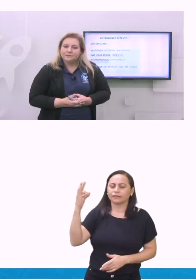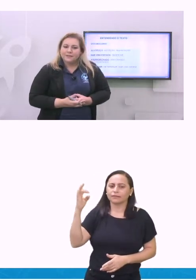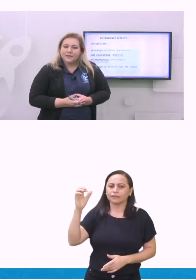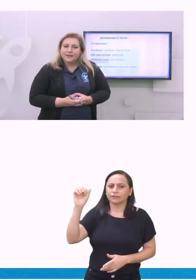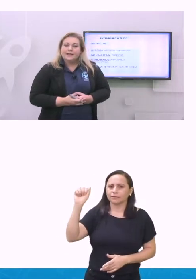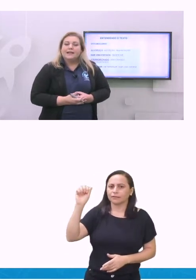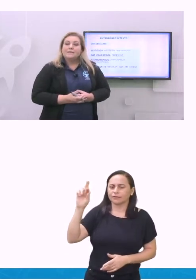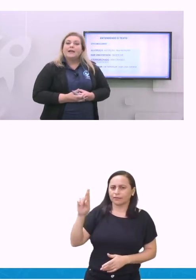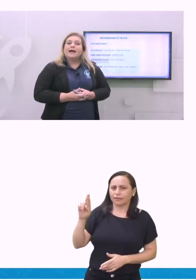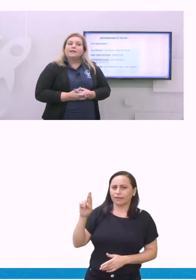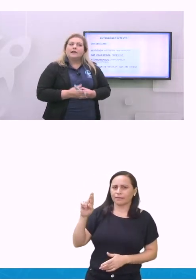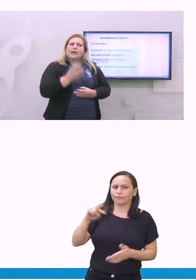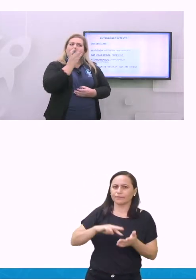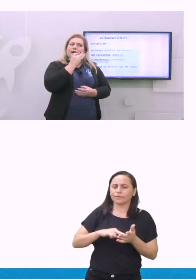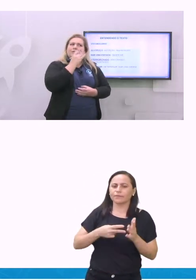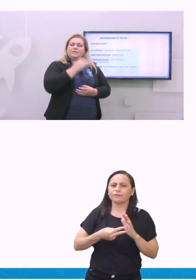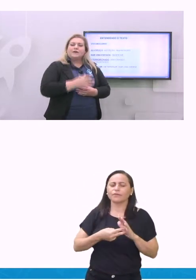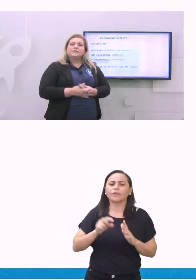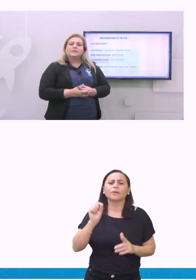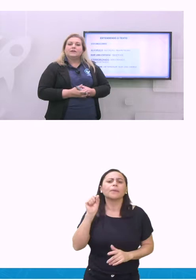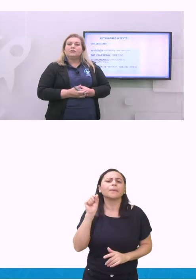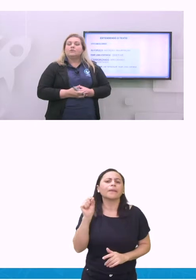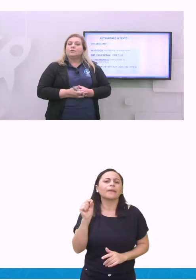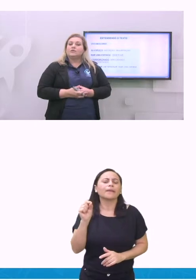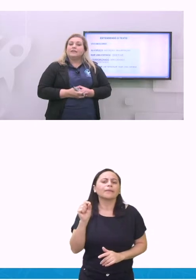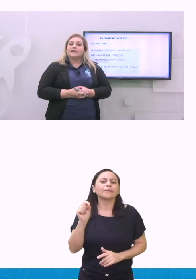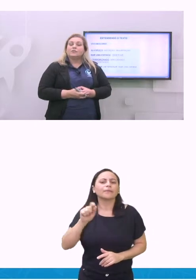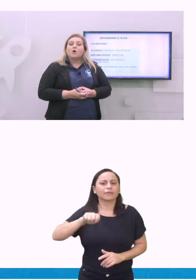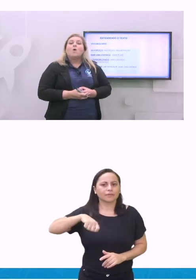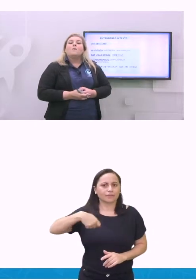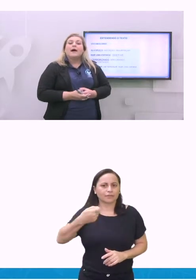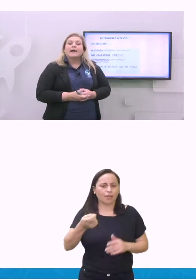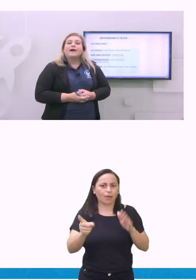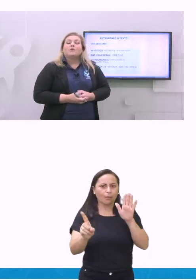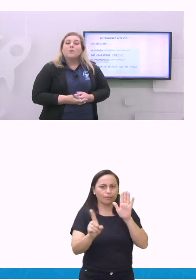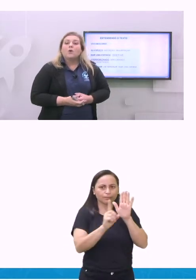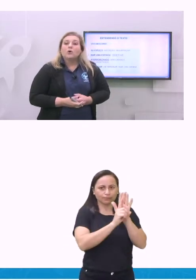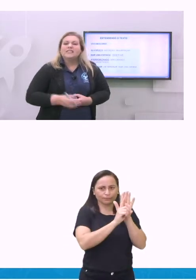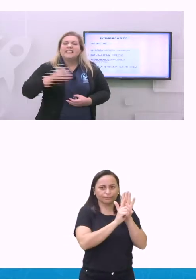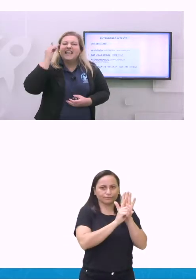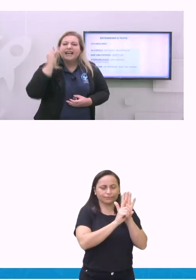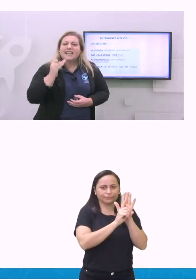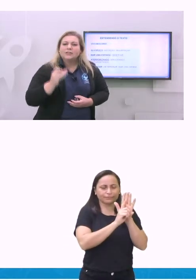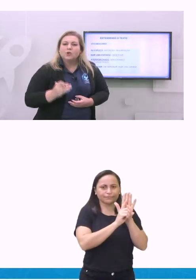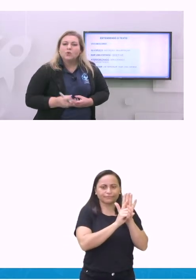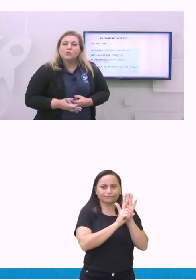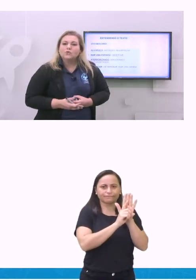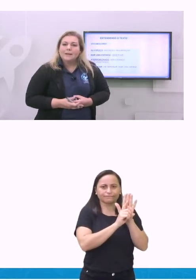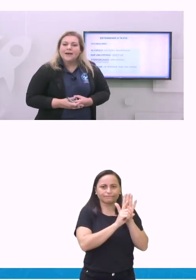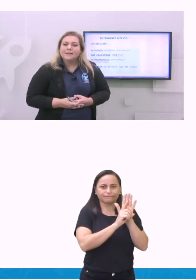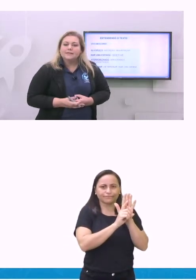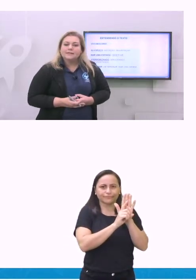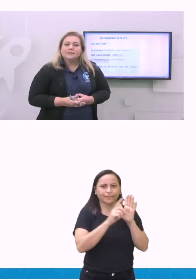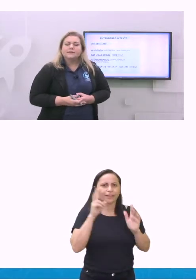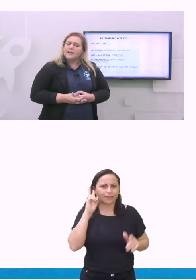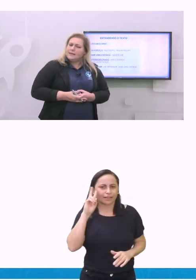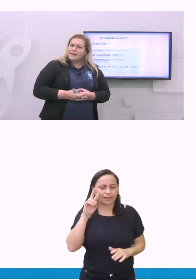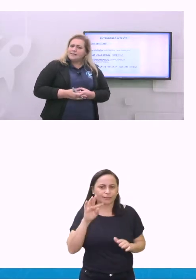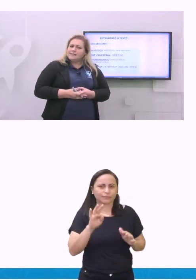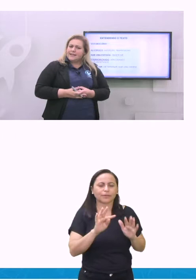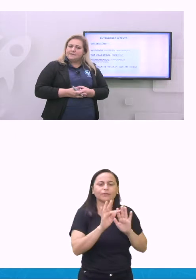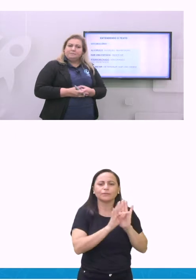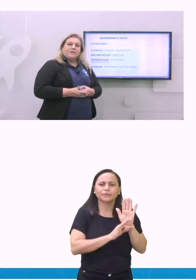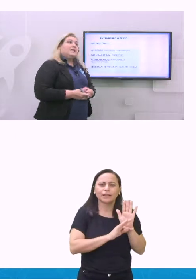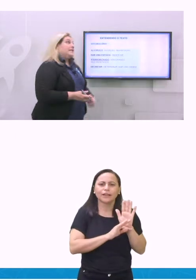decretar? Lembra lá que lá no finalzinho do nosso texto, o macaco Mocó decretou o uso da máscara? O que